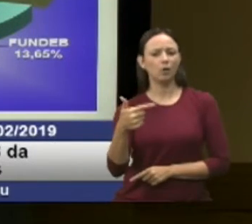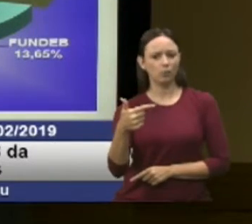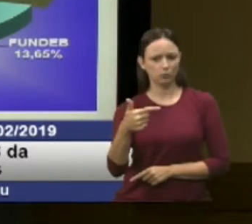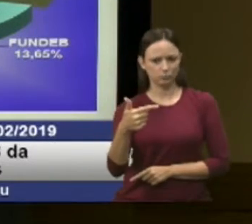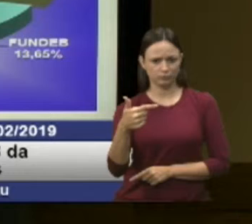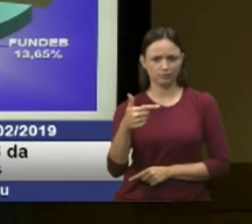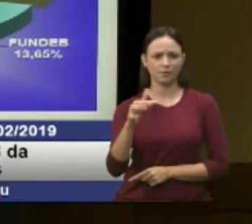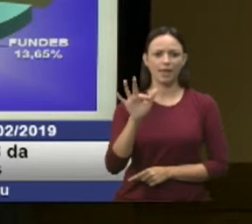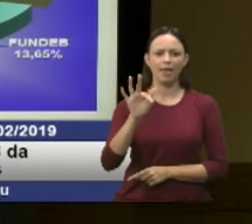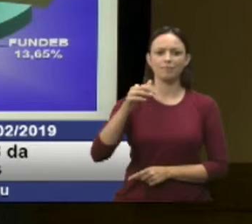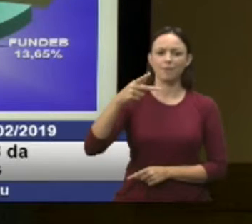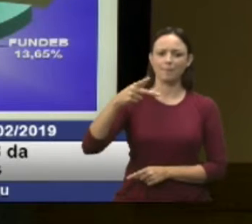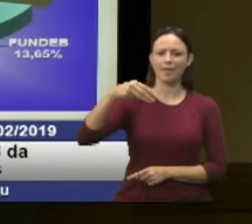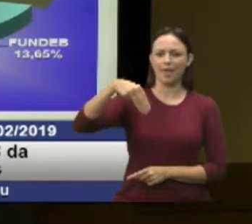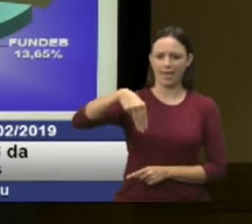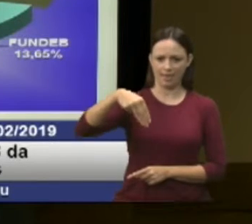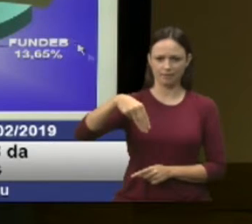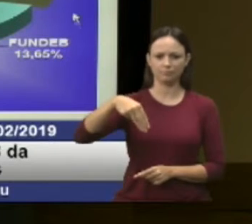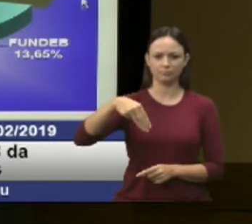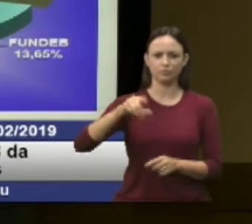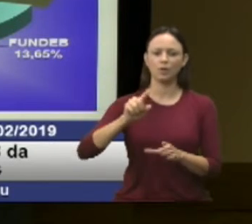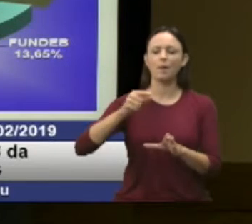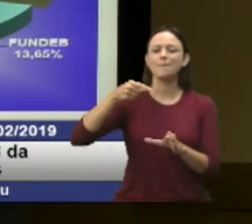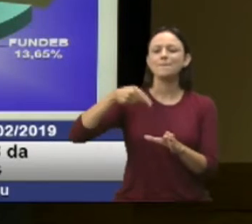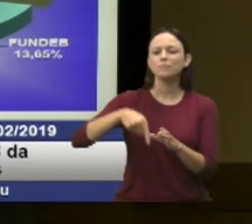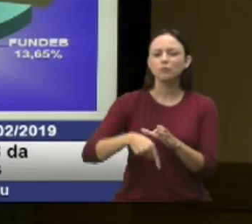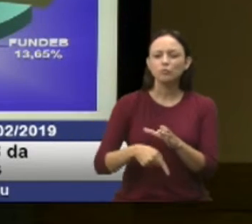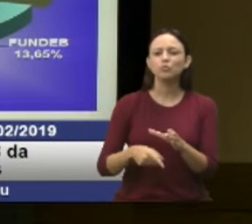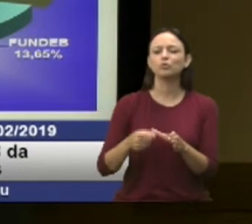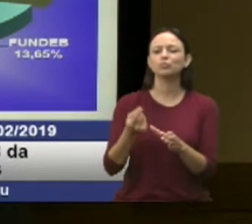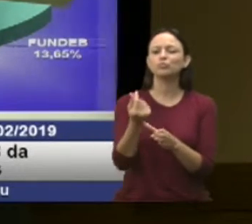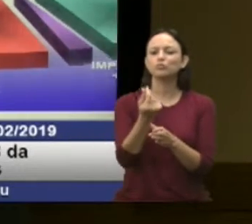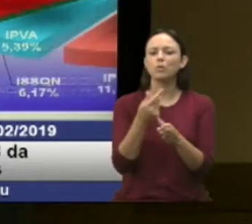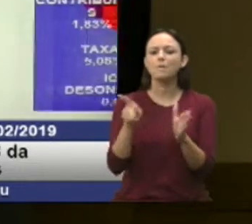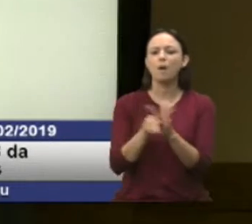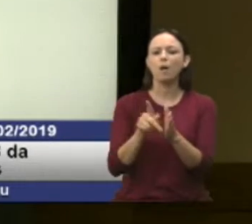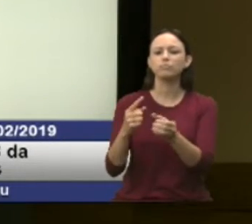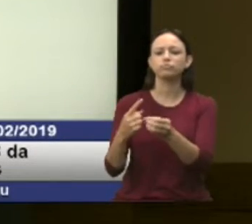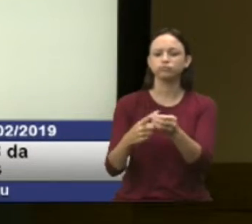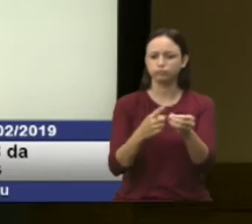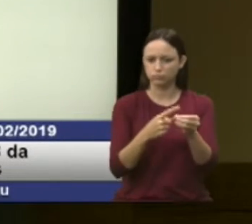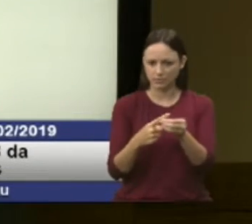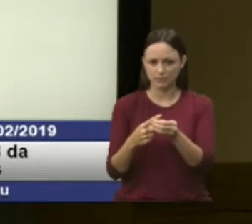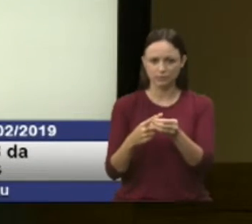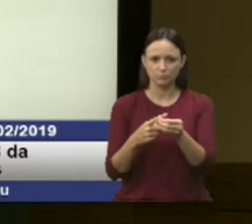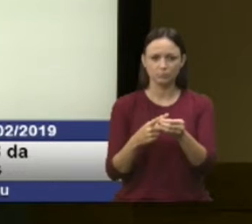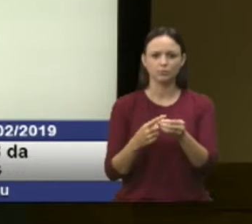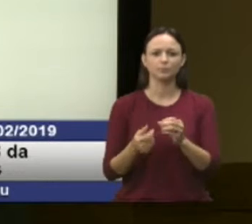o FPM, que é o Fundo de Participação dos Municípios, que aqui...